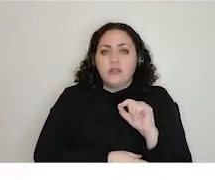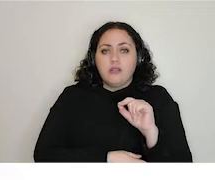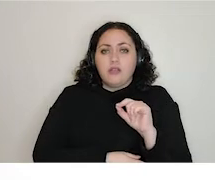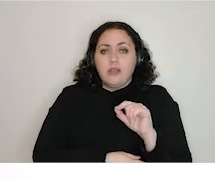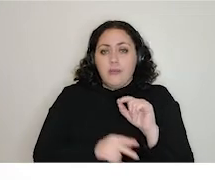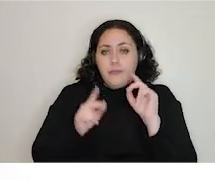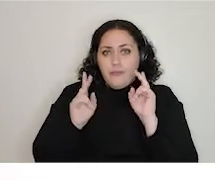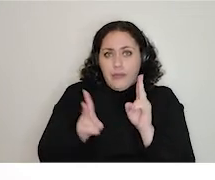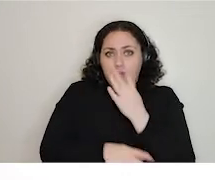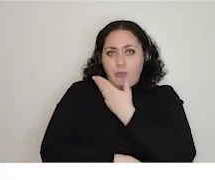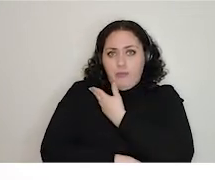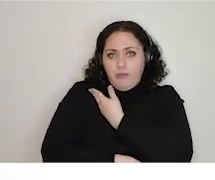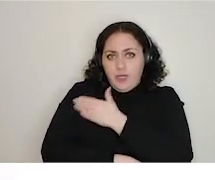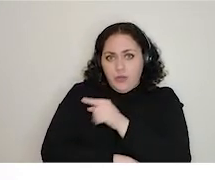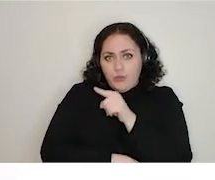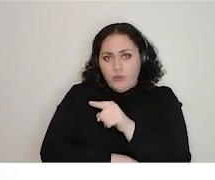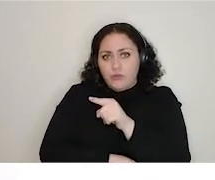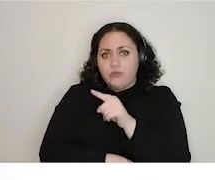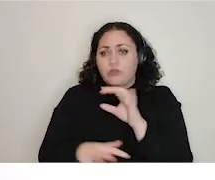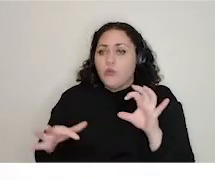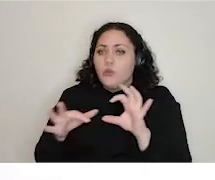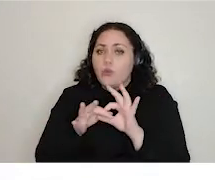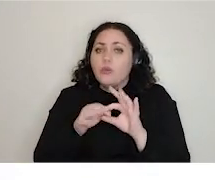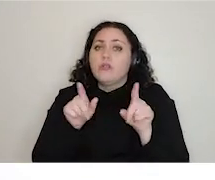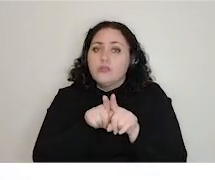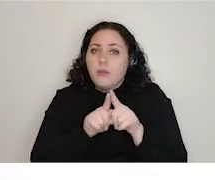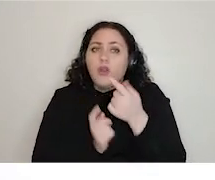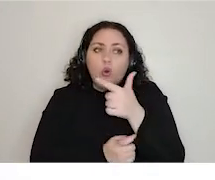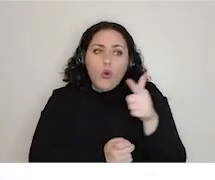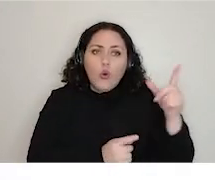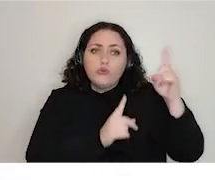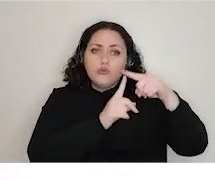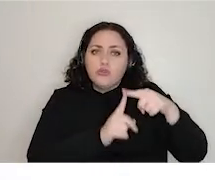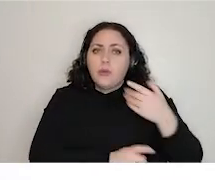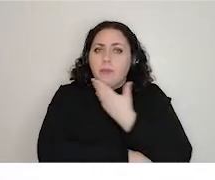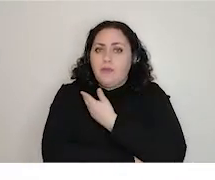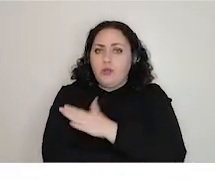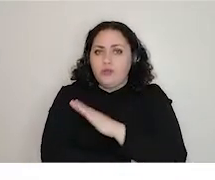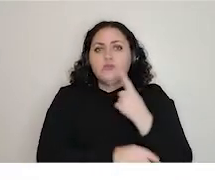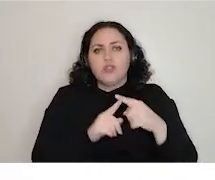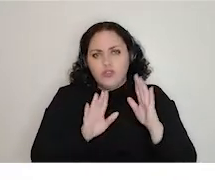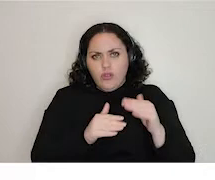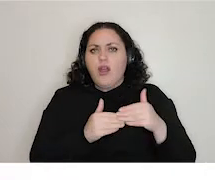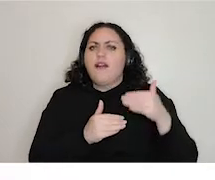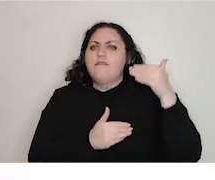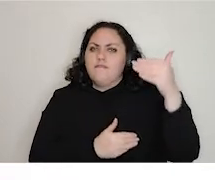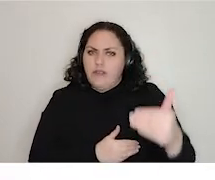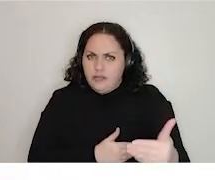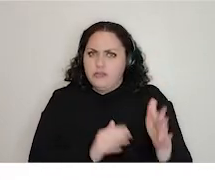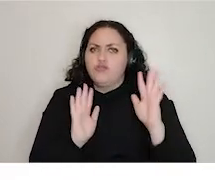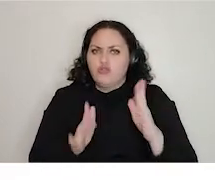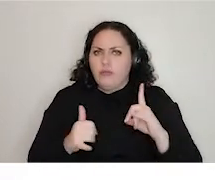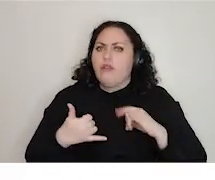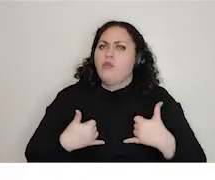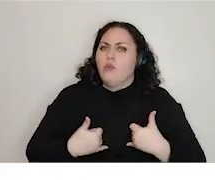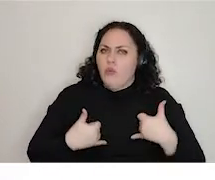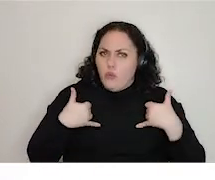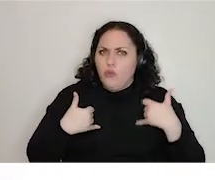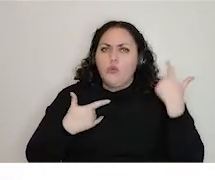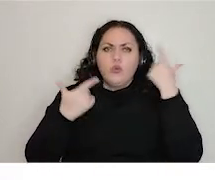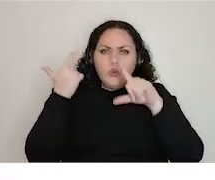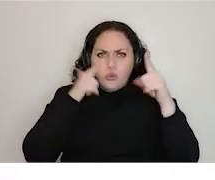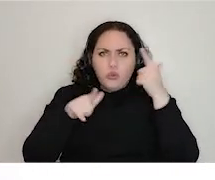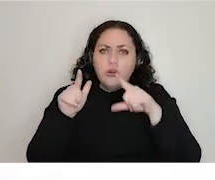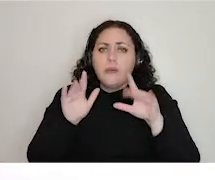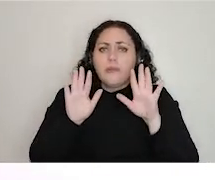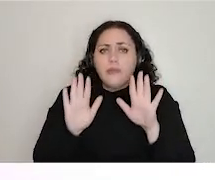outras discriminações, né? Porque o cenário, por mais que a gente tenha conseguido avançar, por mais que a gente possa se orgulhar de muitas conquistas,